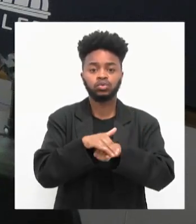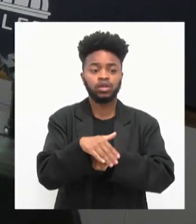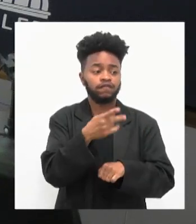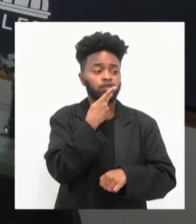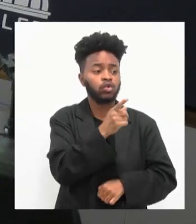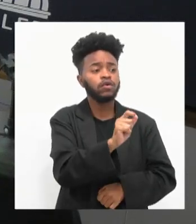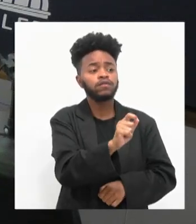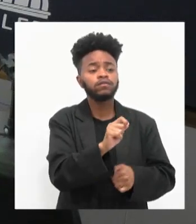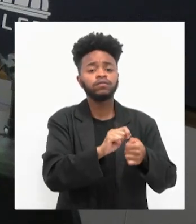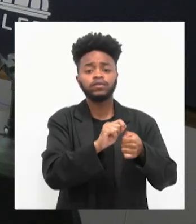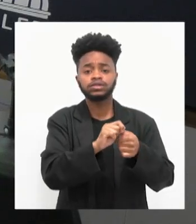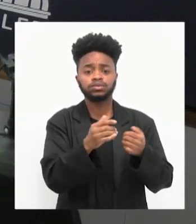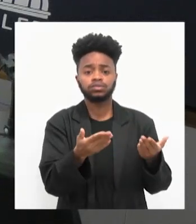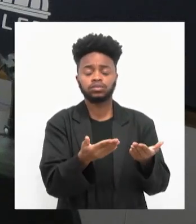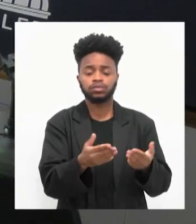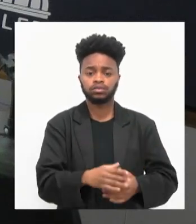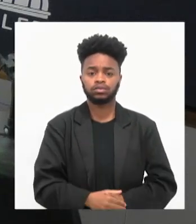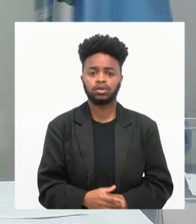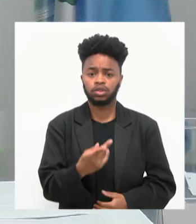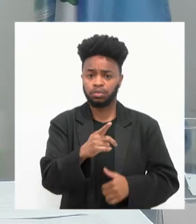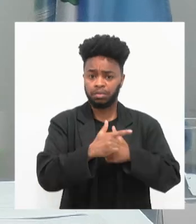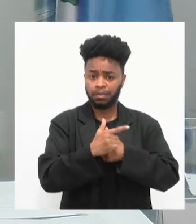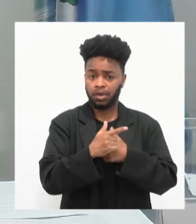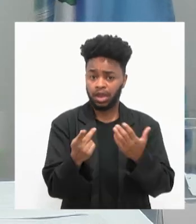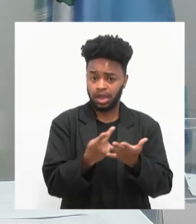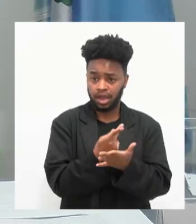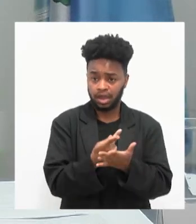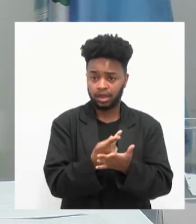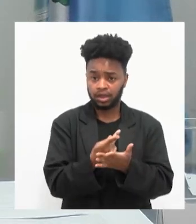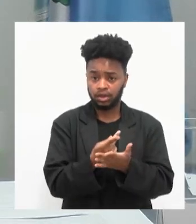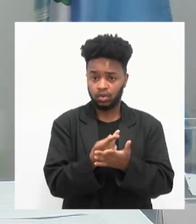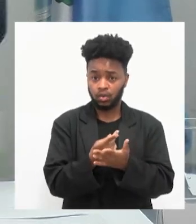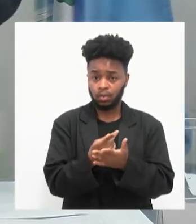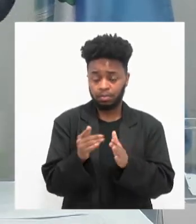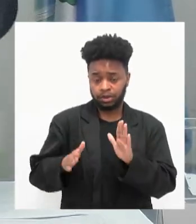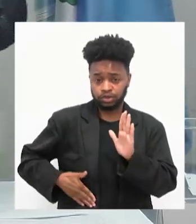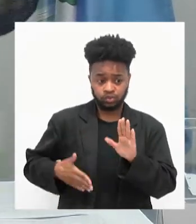porra? Então tua função tá errada, você é segurança, o cracudo entra aí,